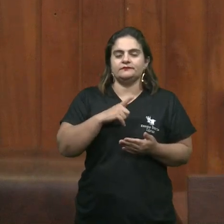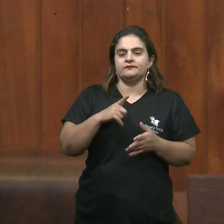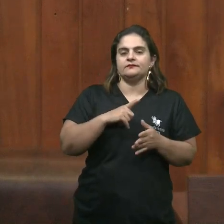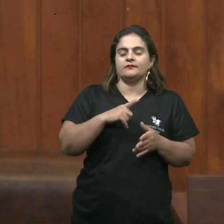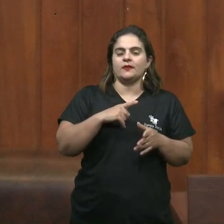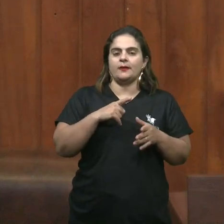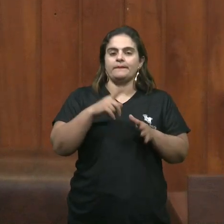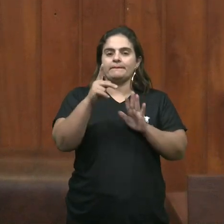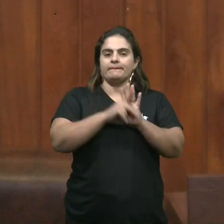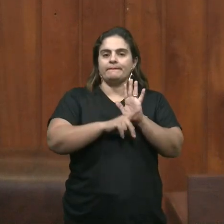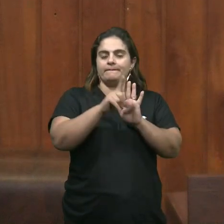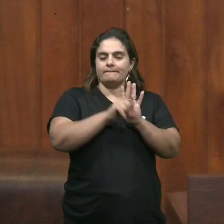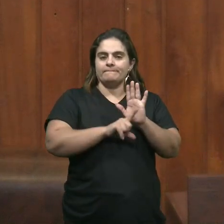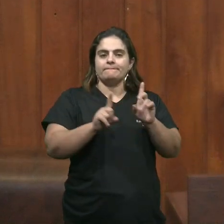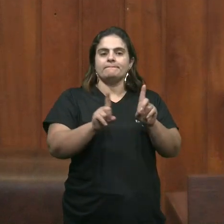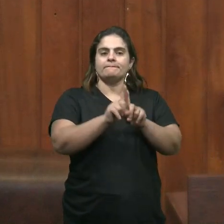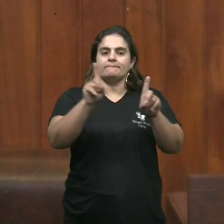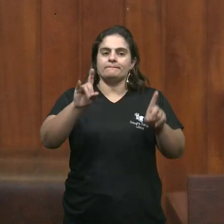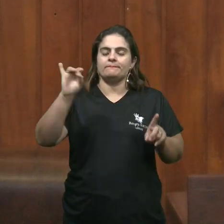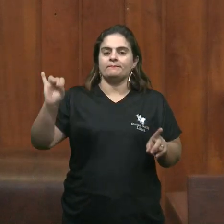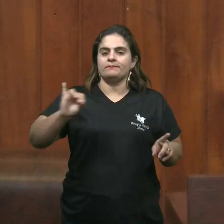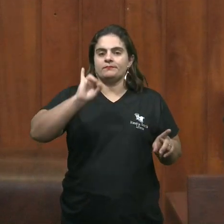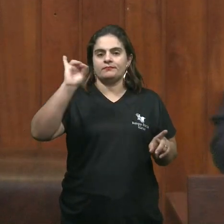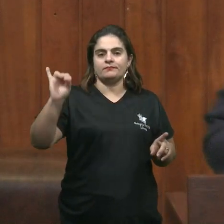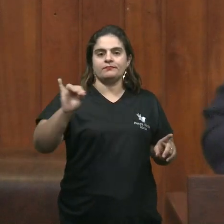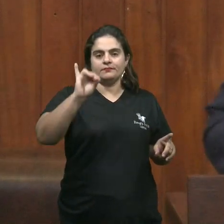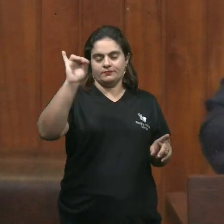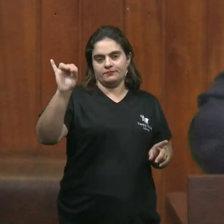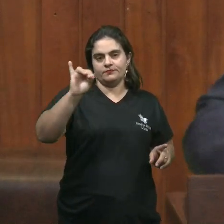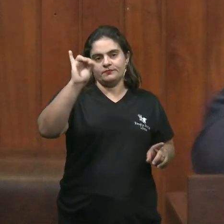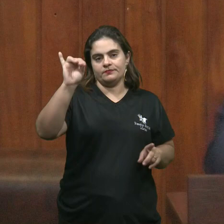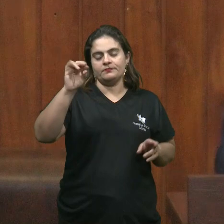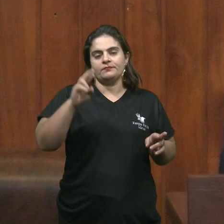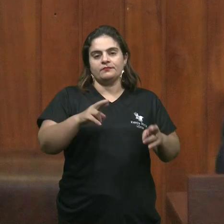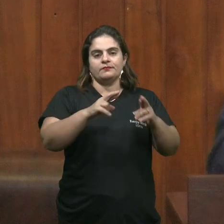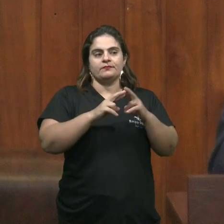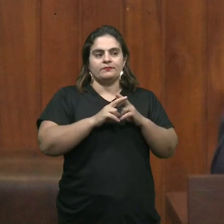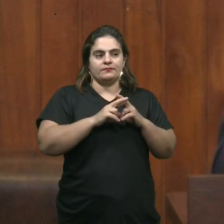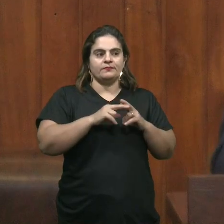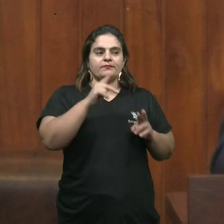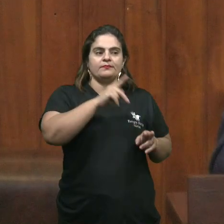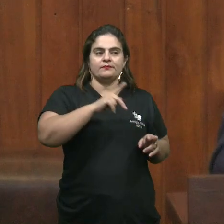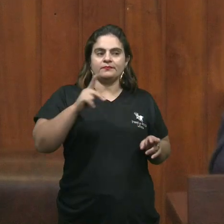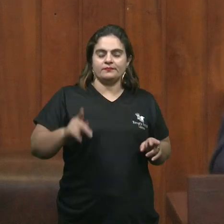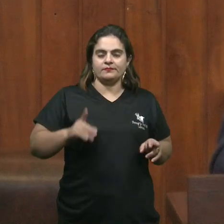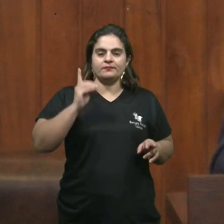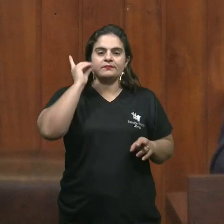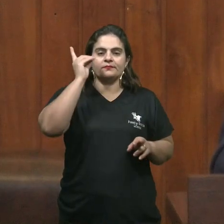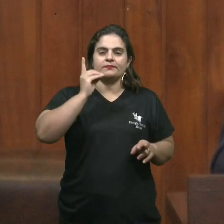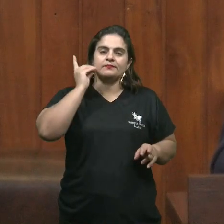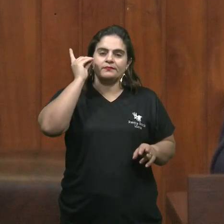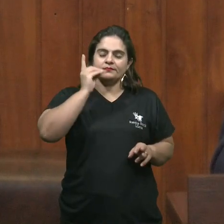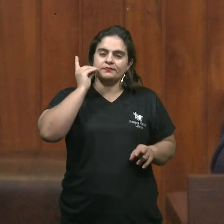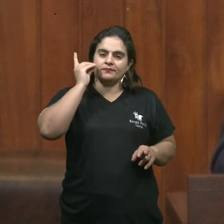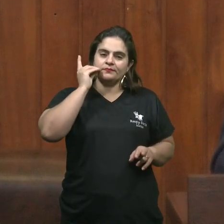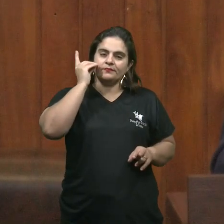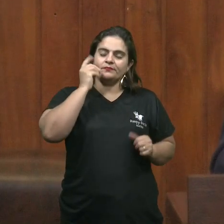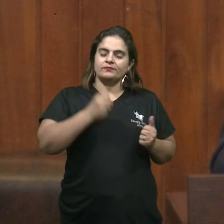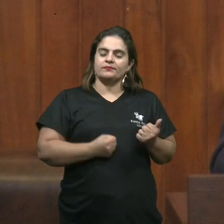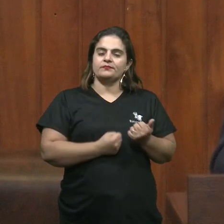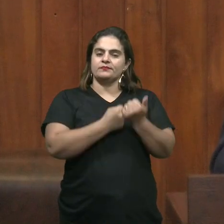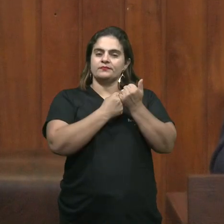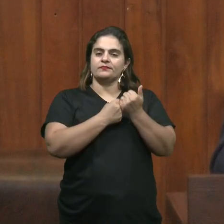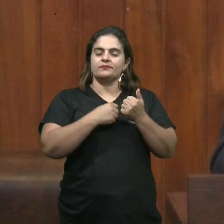projeto. Mas é de subimportância o requerimento da vereadora professora Daniela, defendendo a causa animal, isso vem